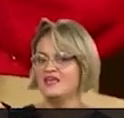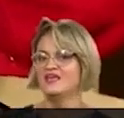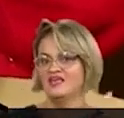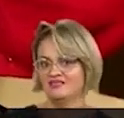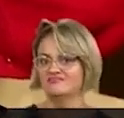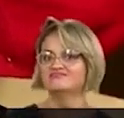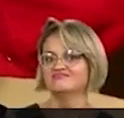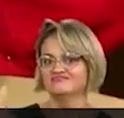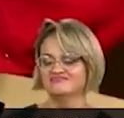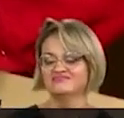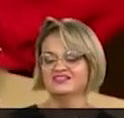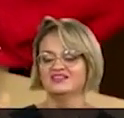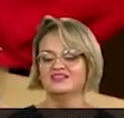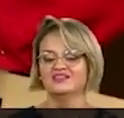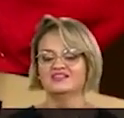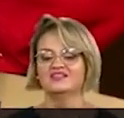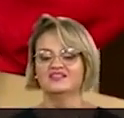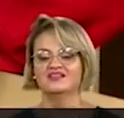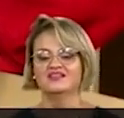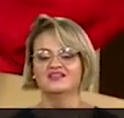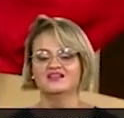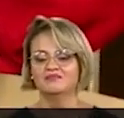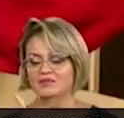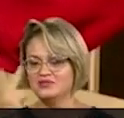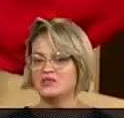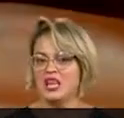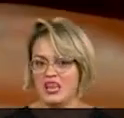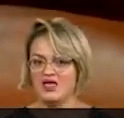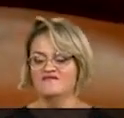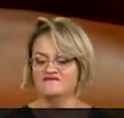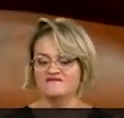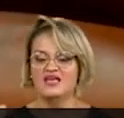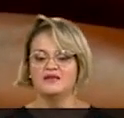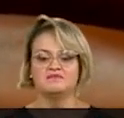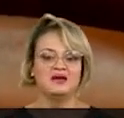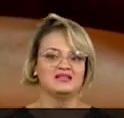frequência e tem vindo mais gente, mas não está normal ainda.